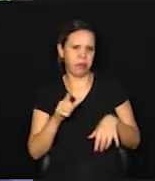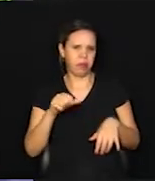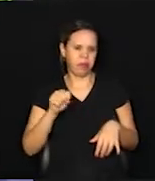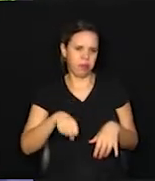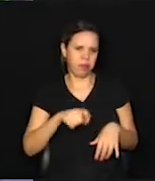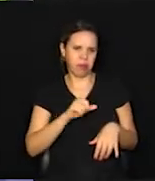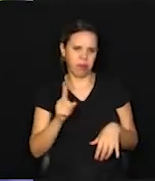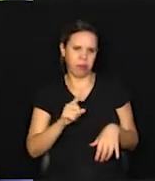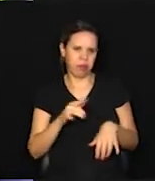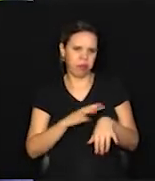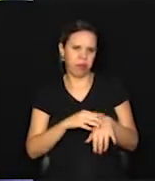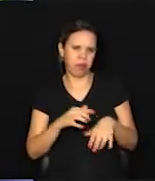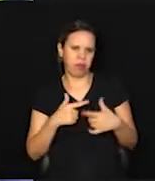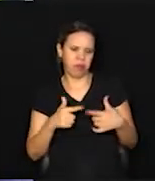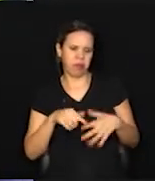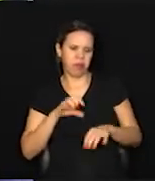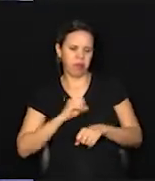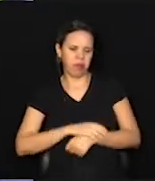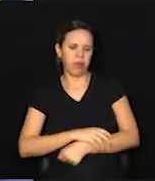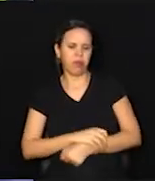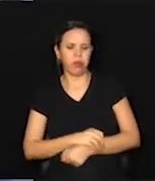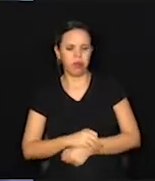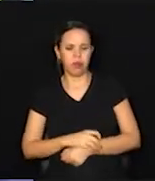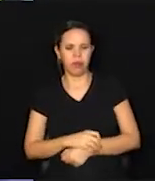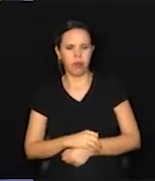de comorbidades, né? E